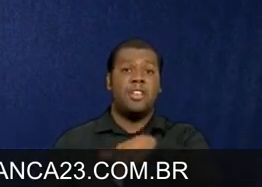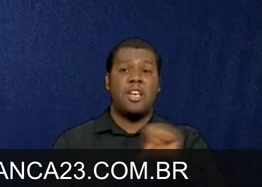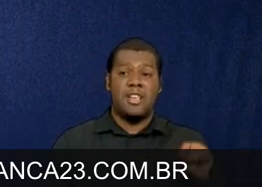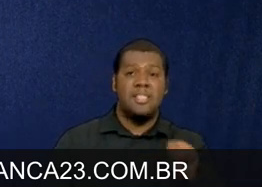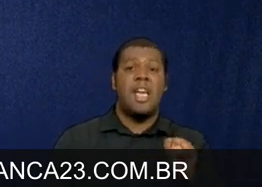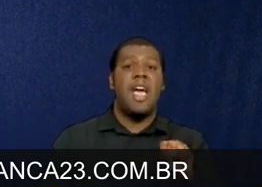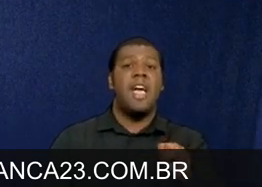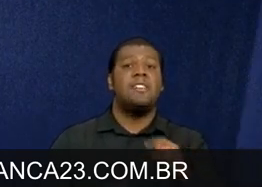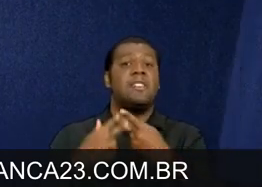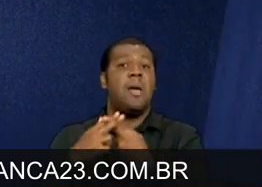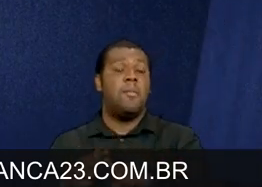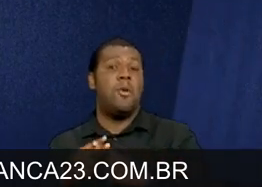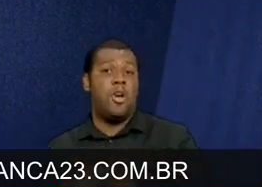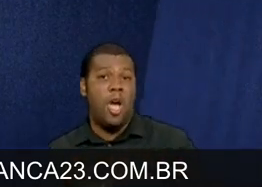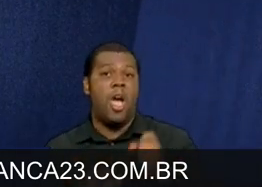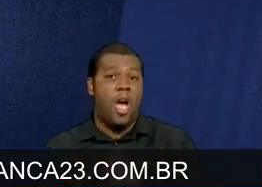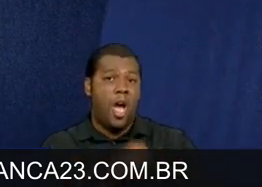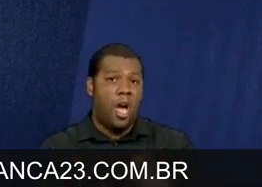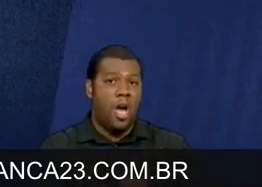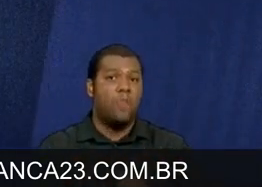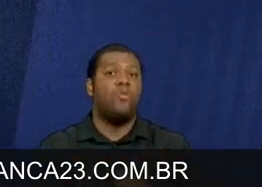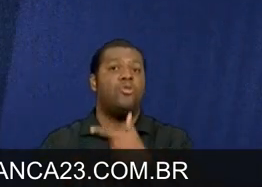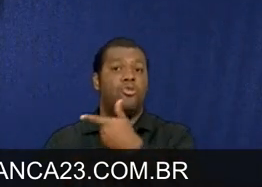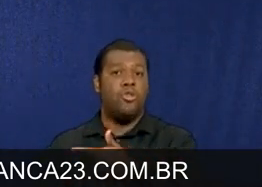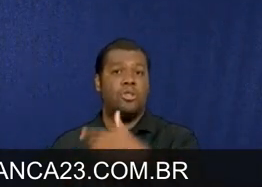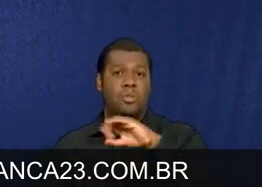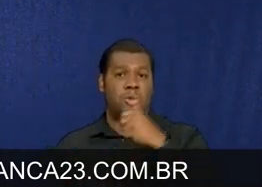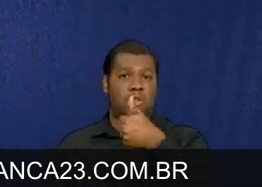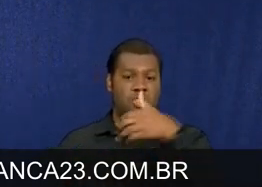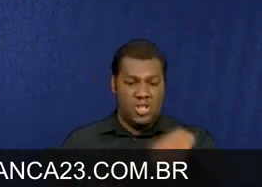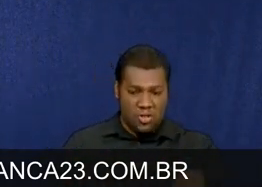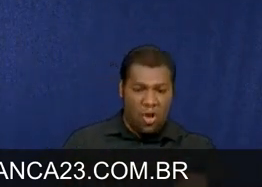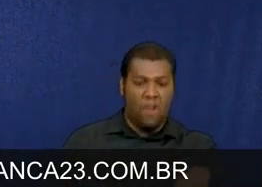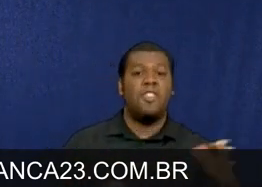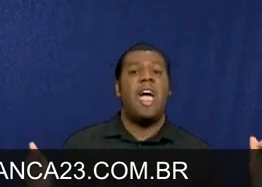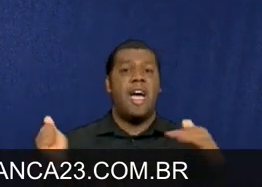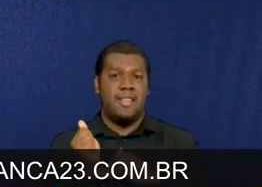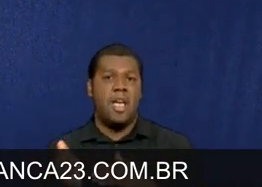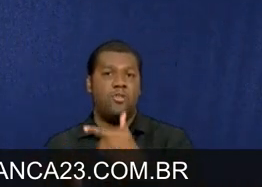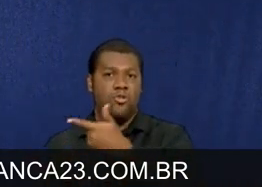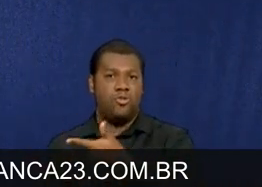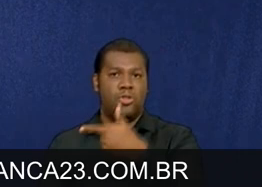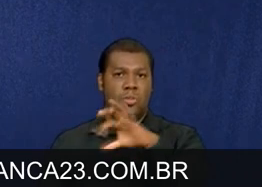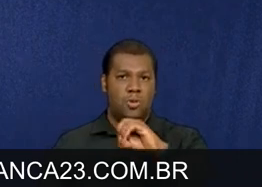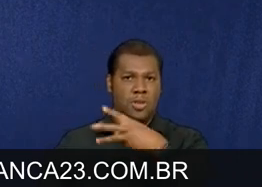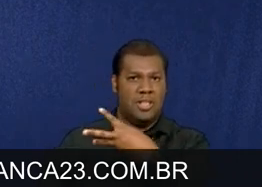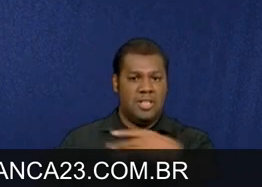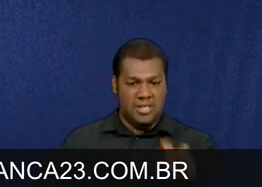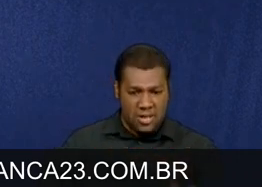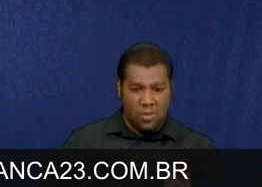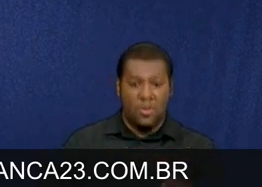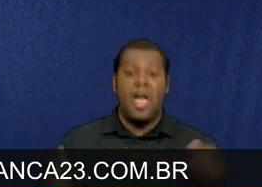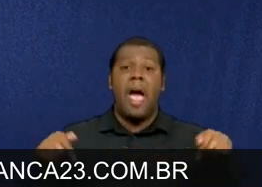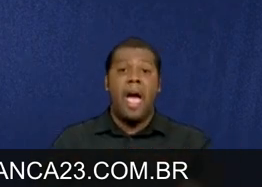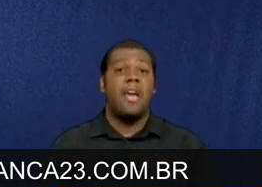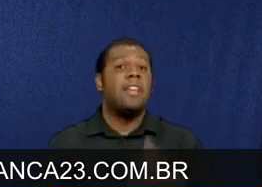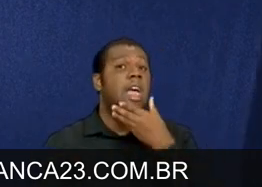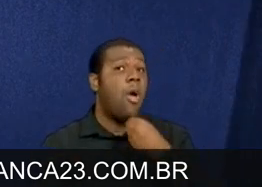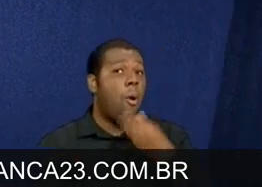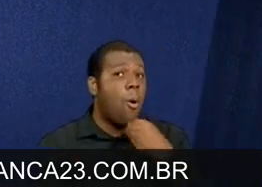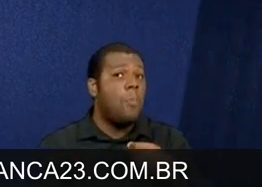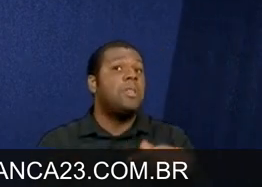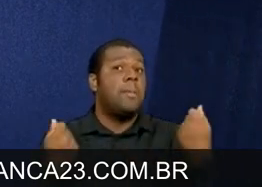de transição, que é atualizada todos os anos até 2035. Para os homens, este ano serão necessários